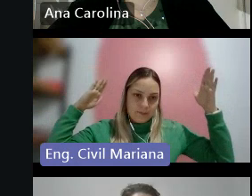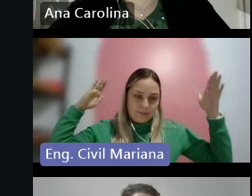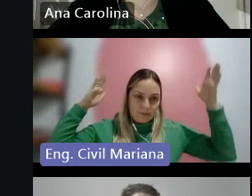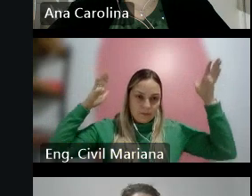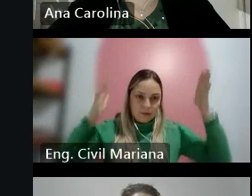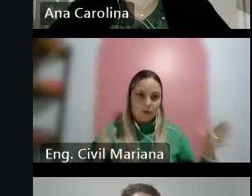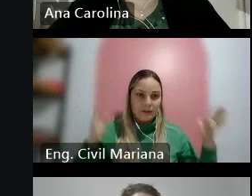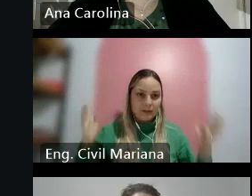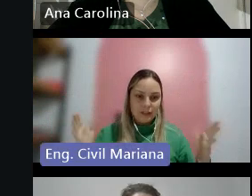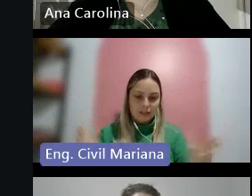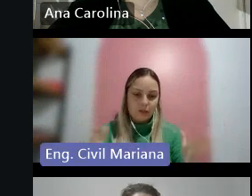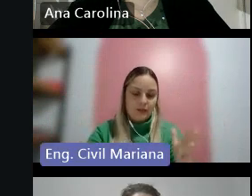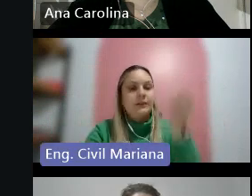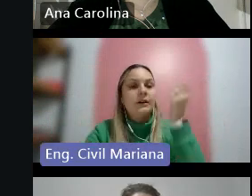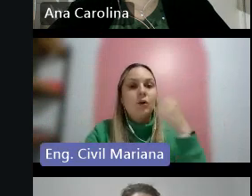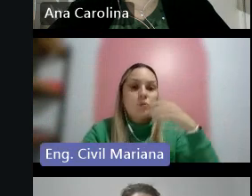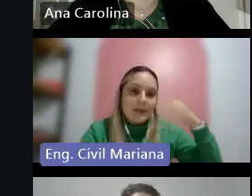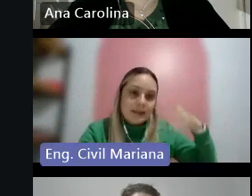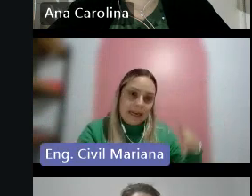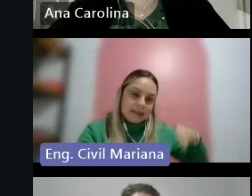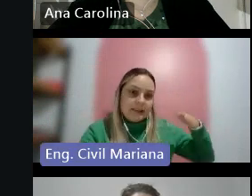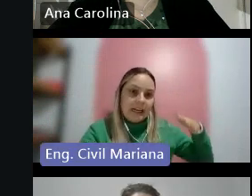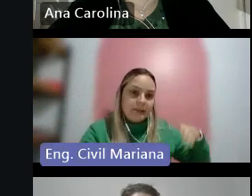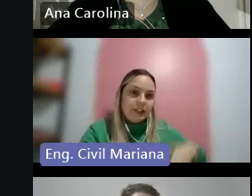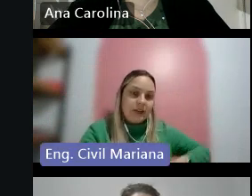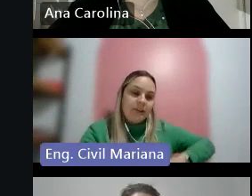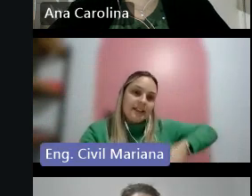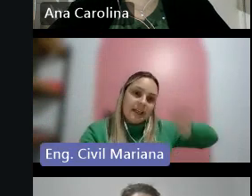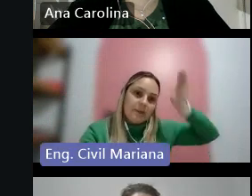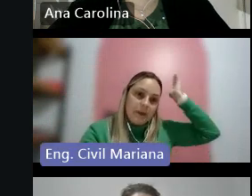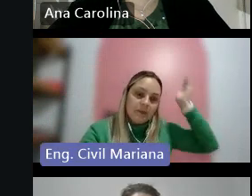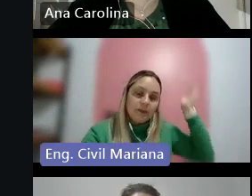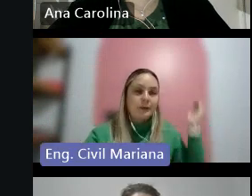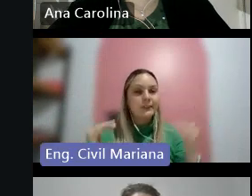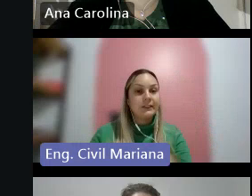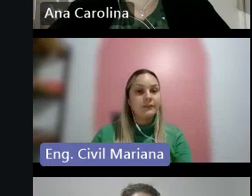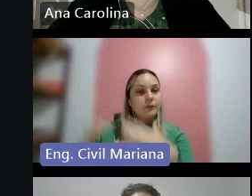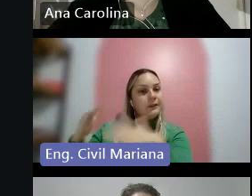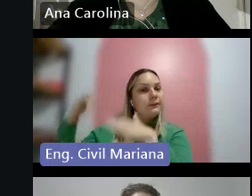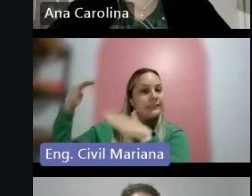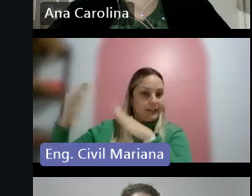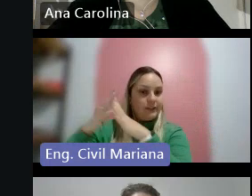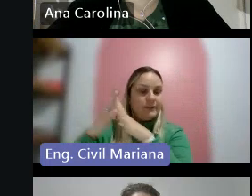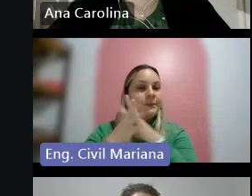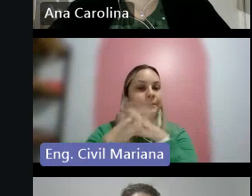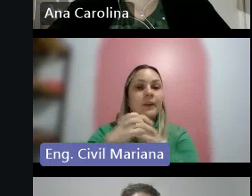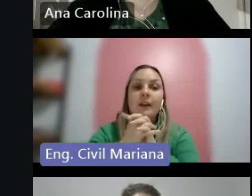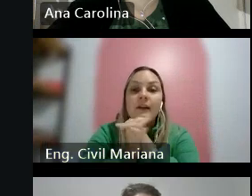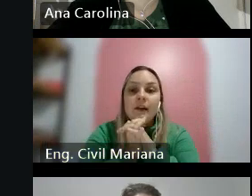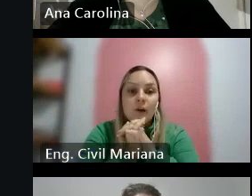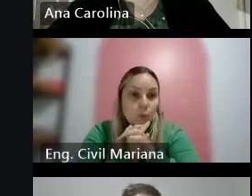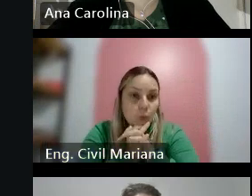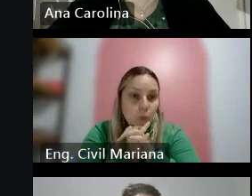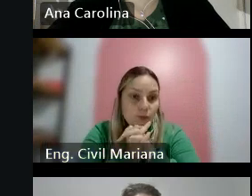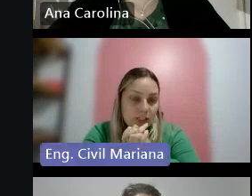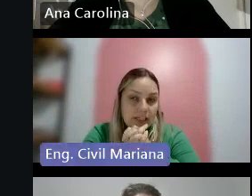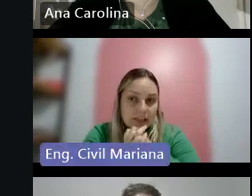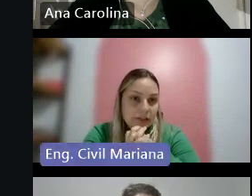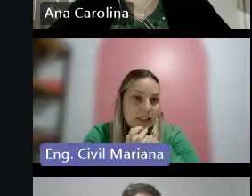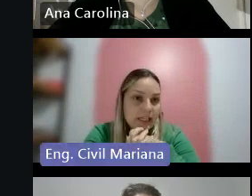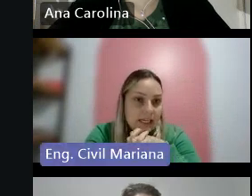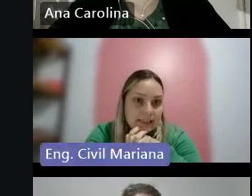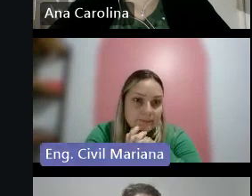cada uma do ladinho da outra. Uma delas estava já na fase de acabamento e a outra estava subindo as lajes.